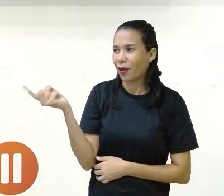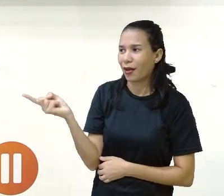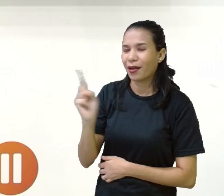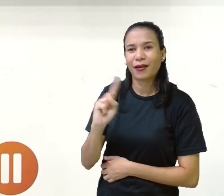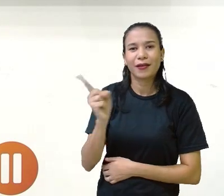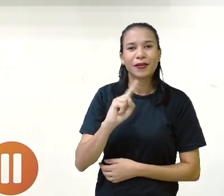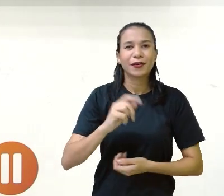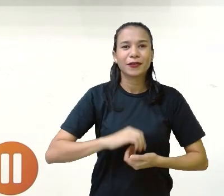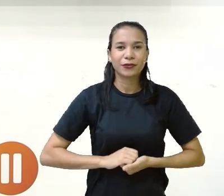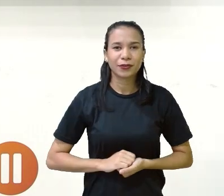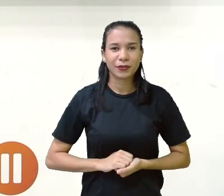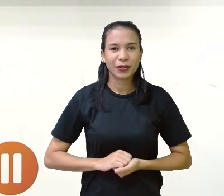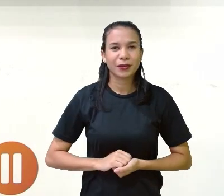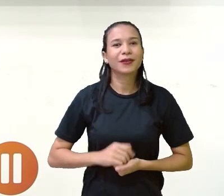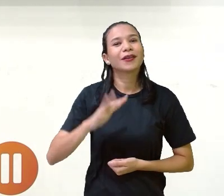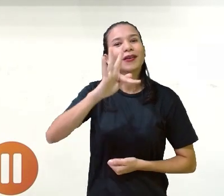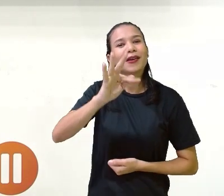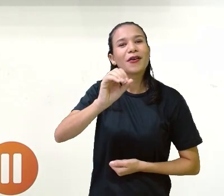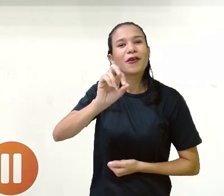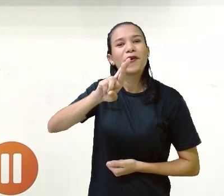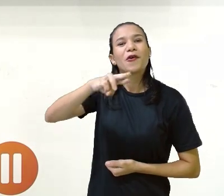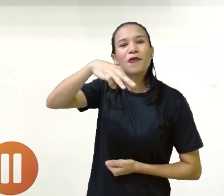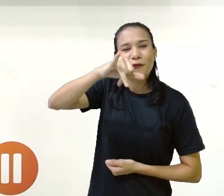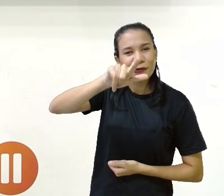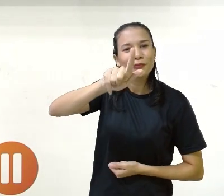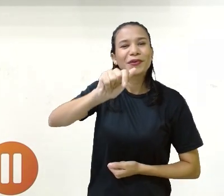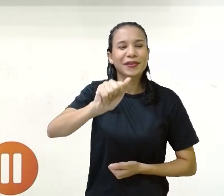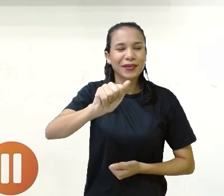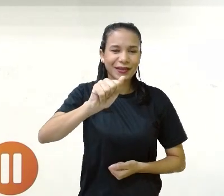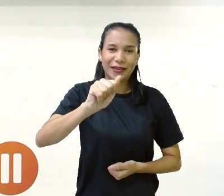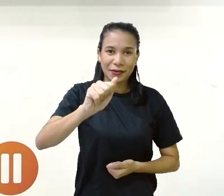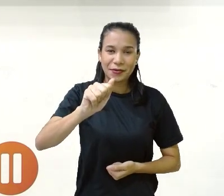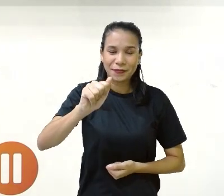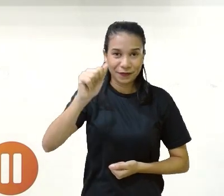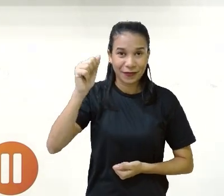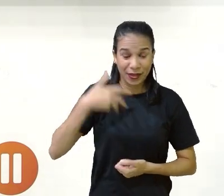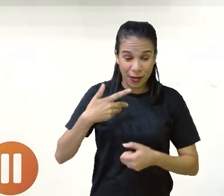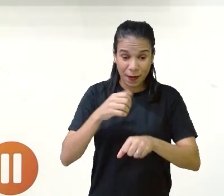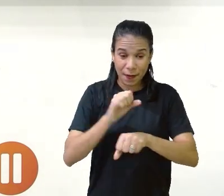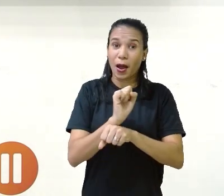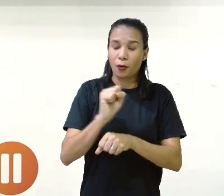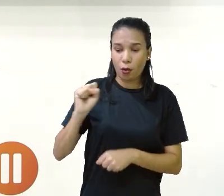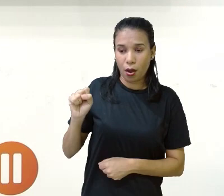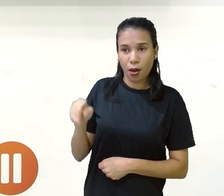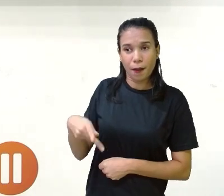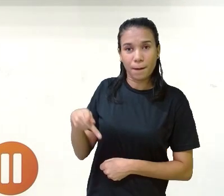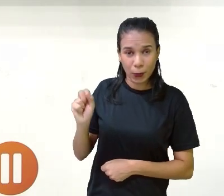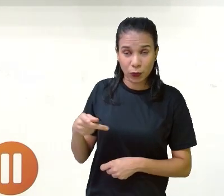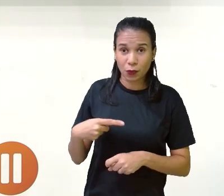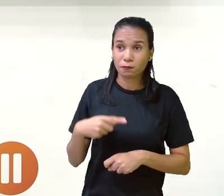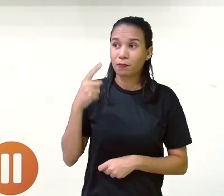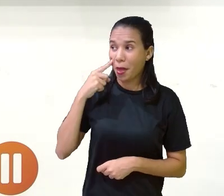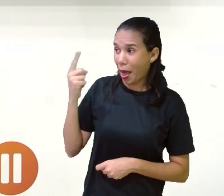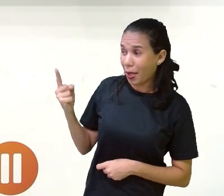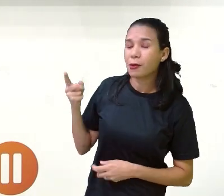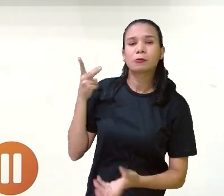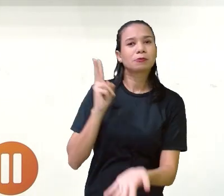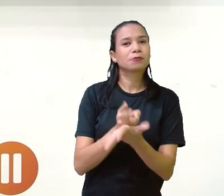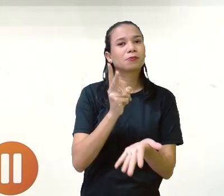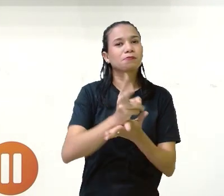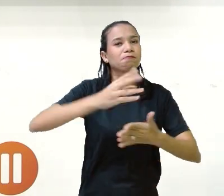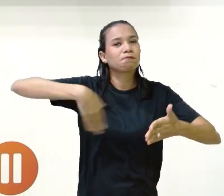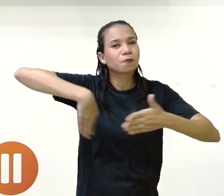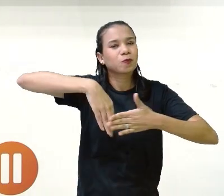não. Quem foi, Jonaci? Foi Formiga, não foi? Foi Formiga que se aposentou. Marta ainda